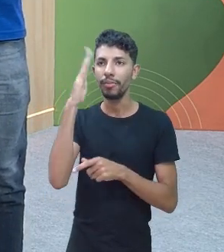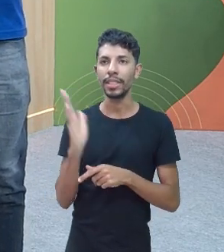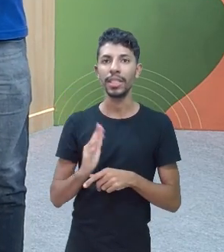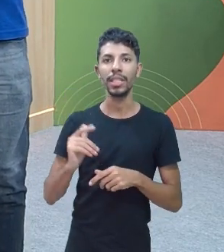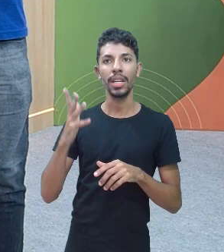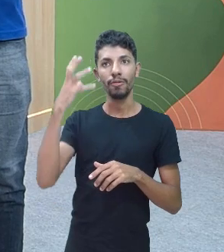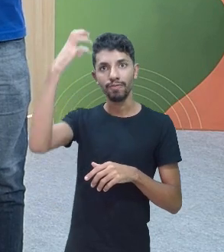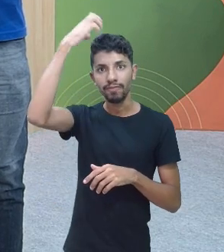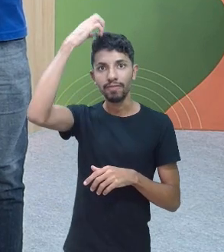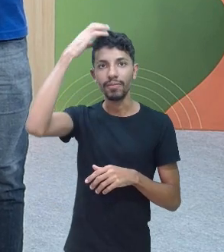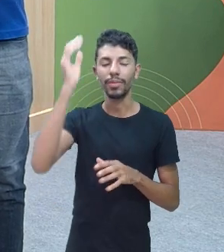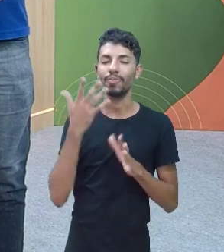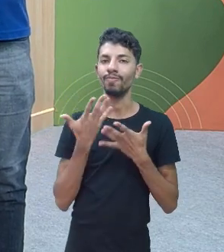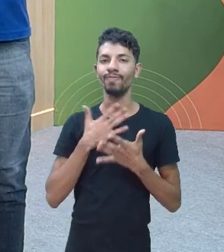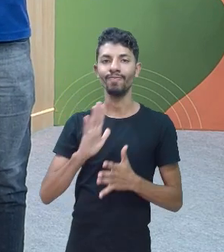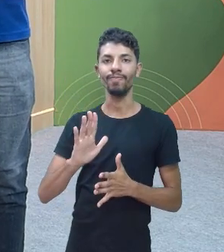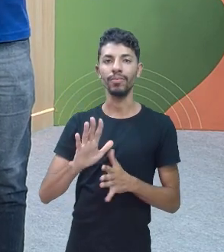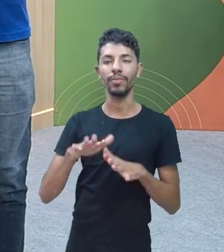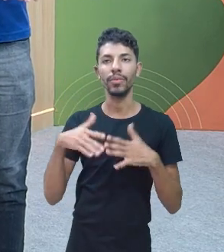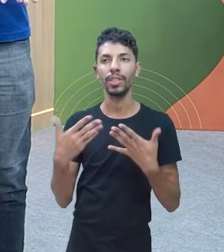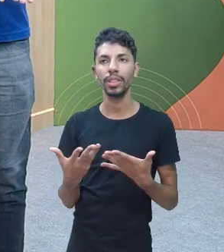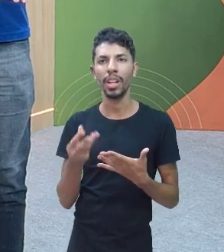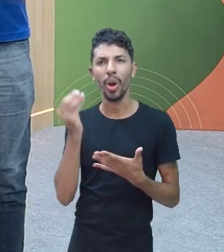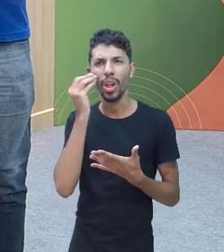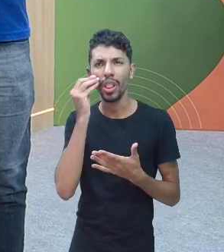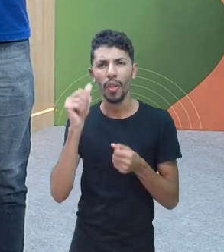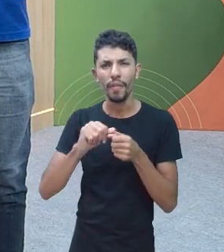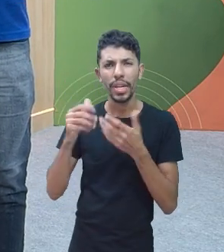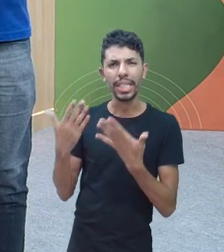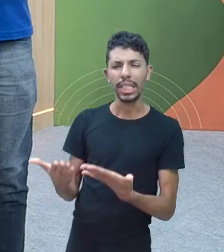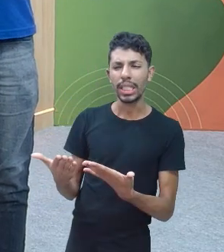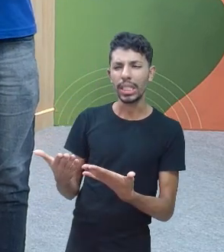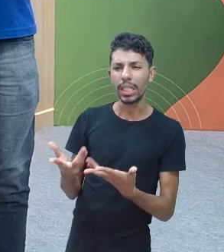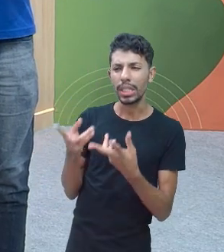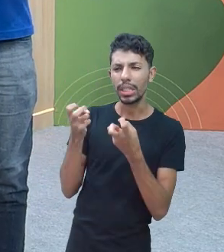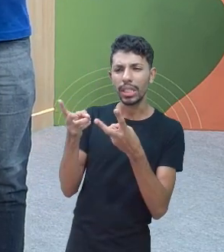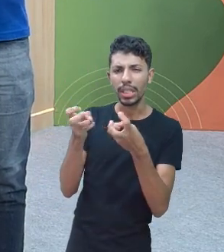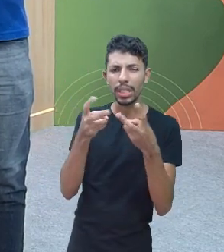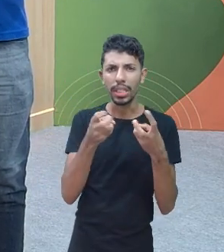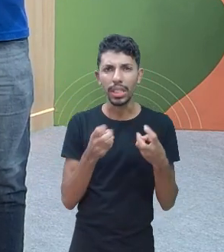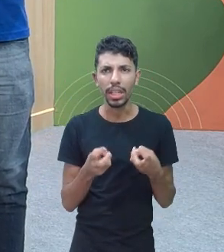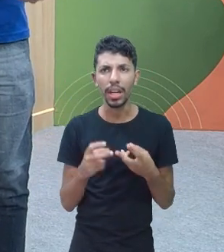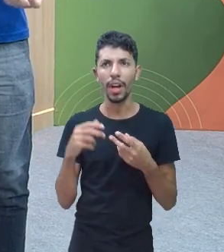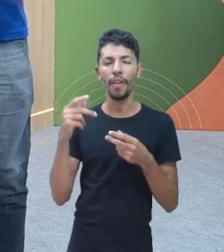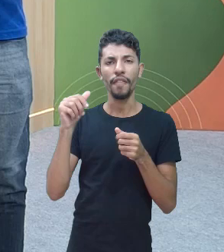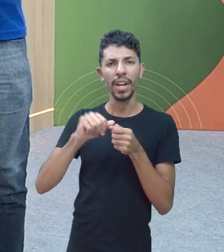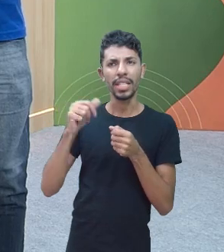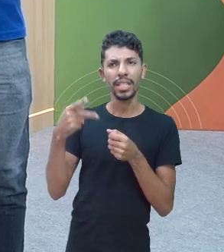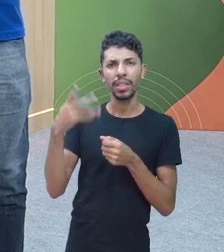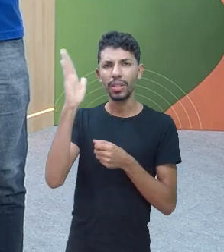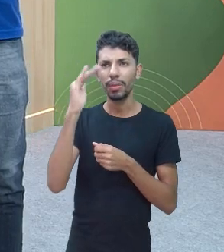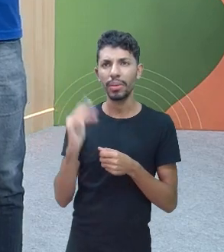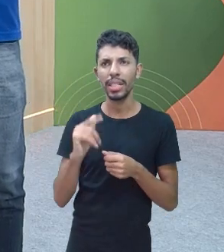cortes. Mas quando eles viram que o que as cortes tentaram fazer, estavam querendo fazer com o Brasil, era